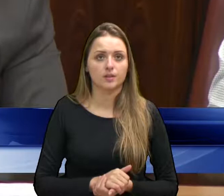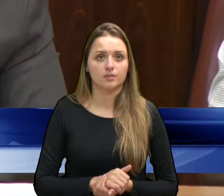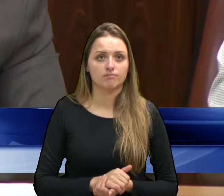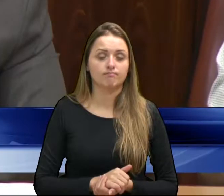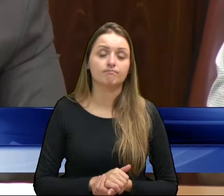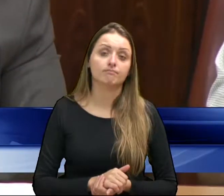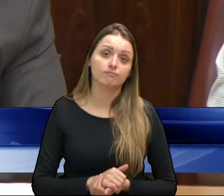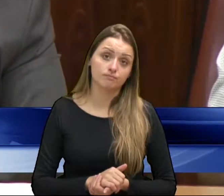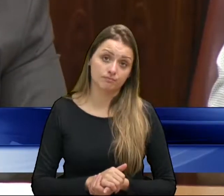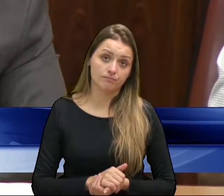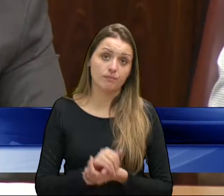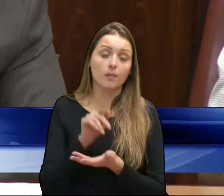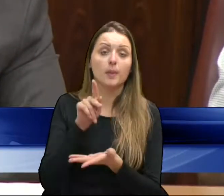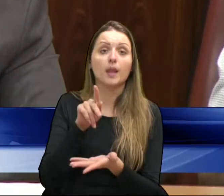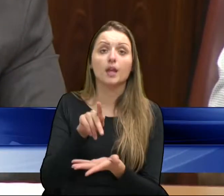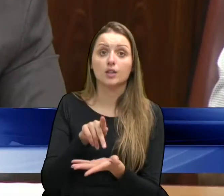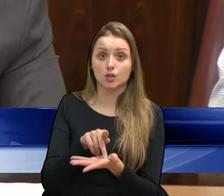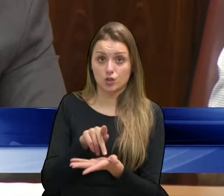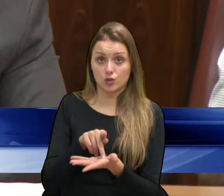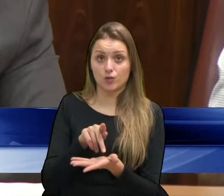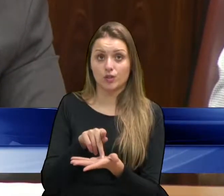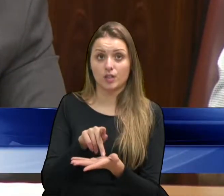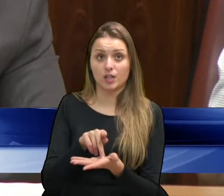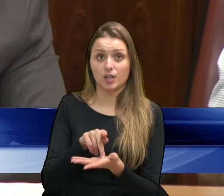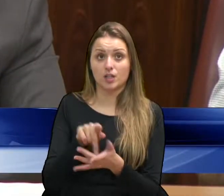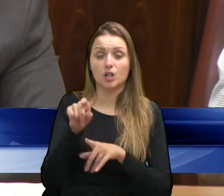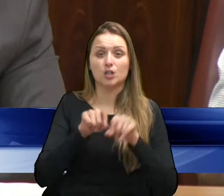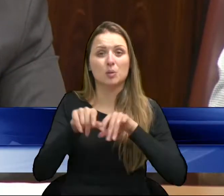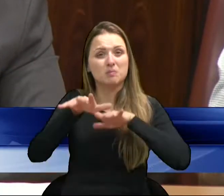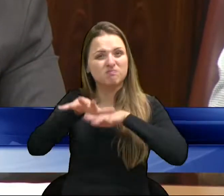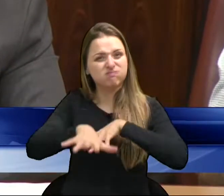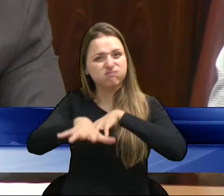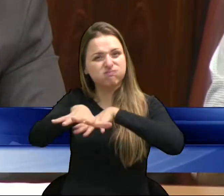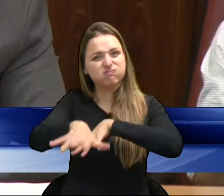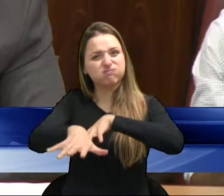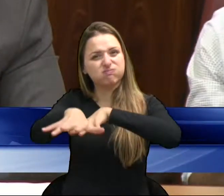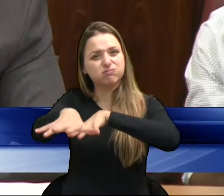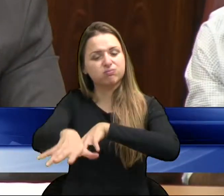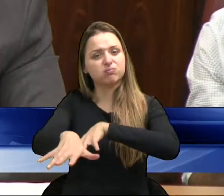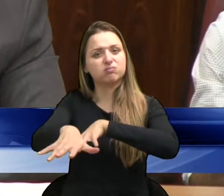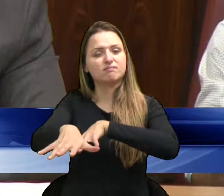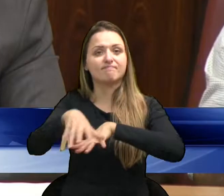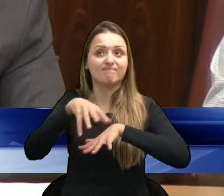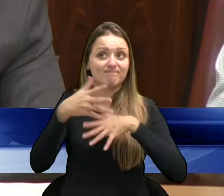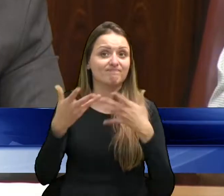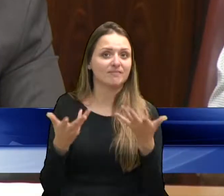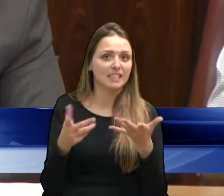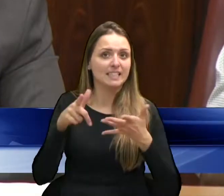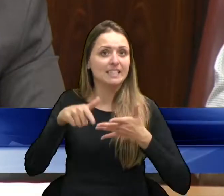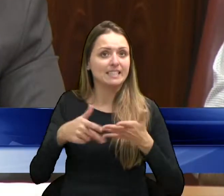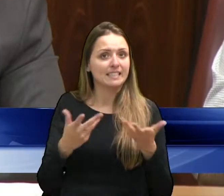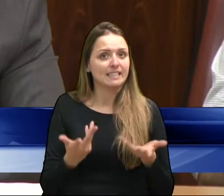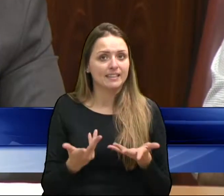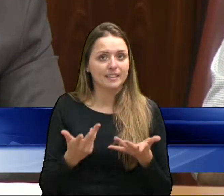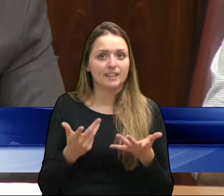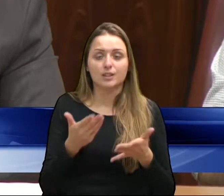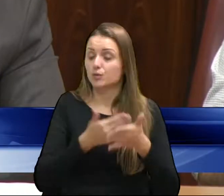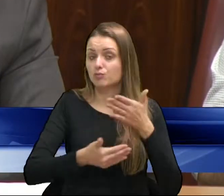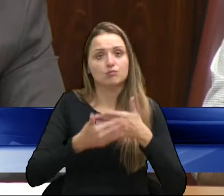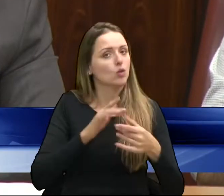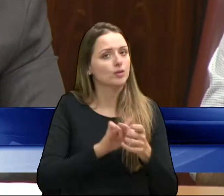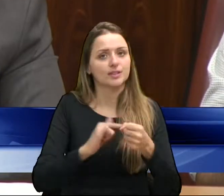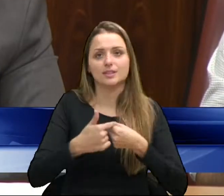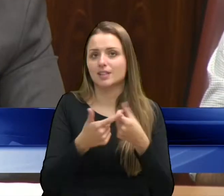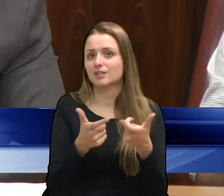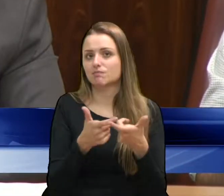Realmente, a questão do assodamento do trânsito é latente em tudo que é município de grande